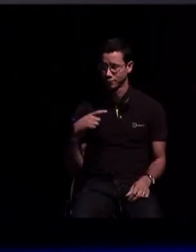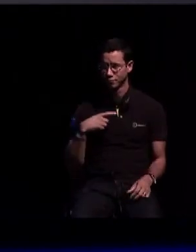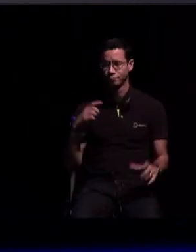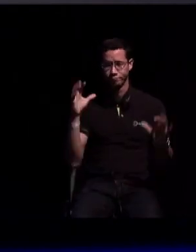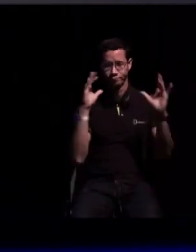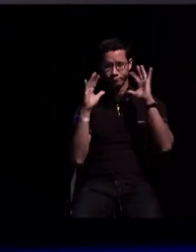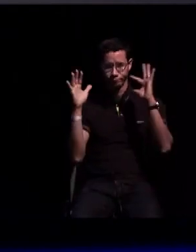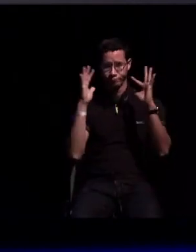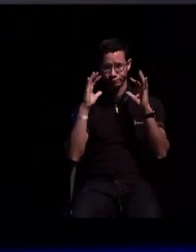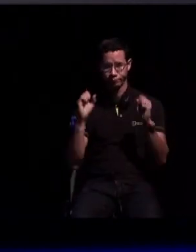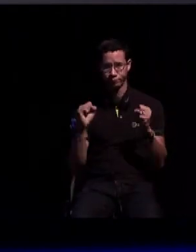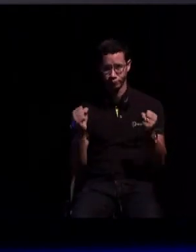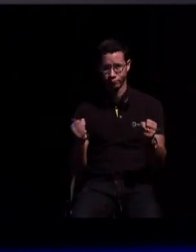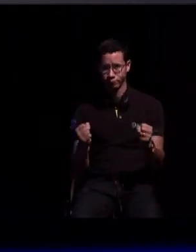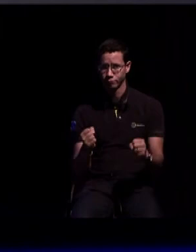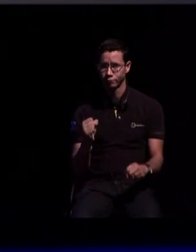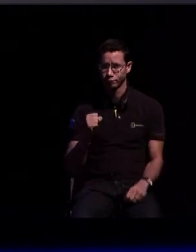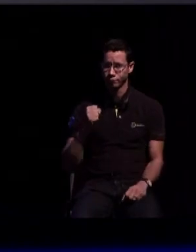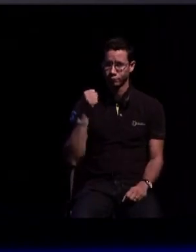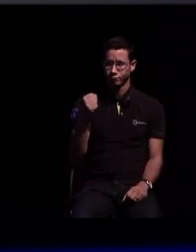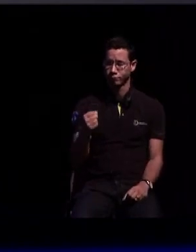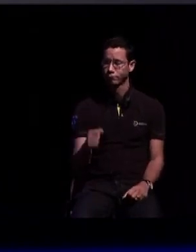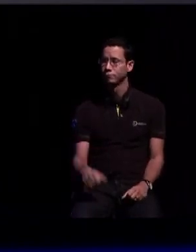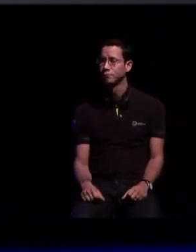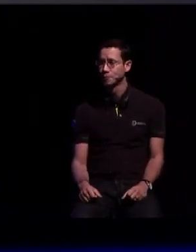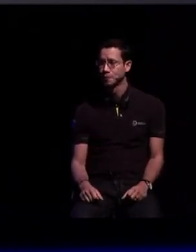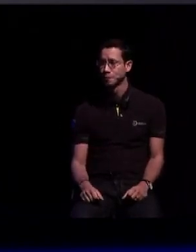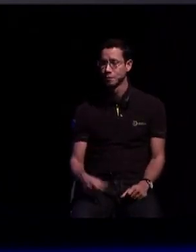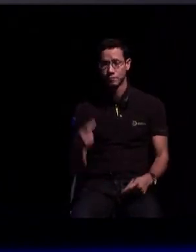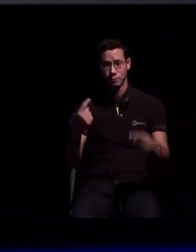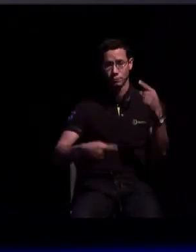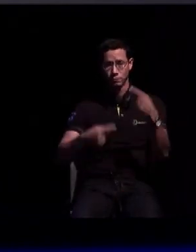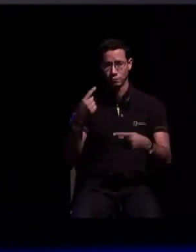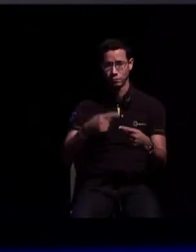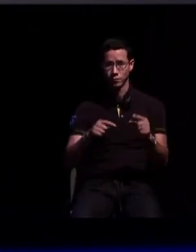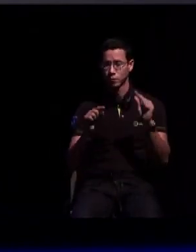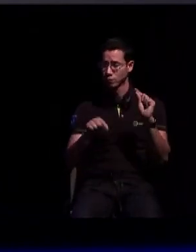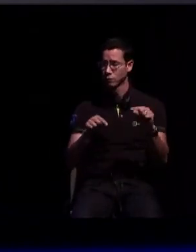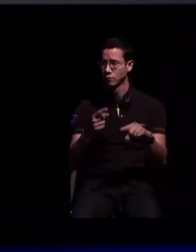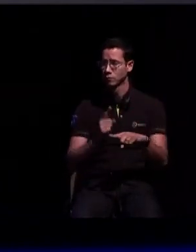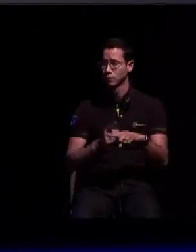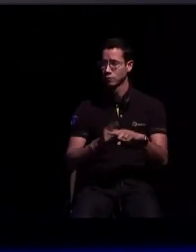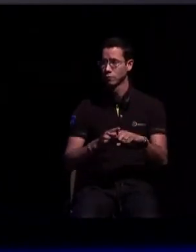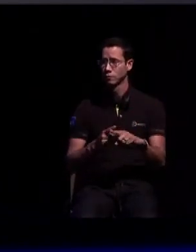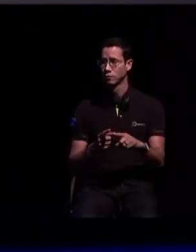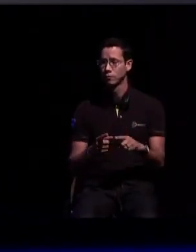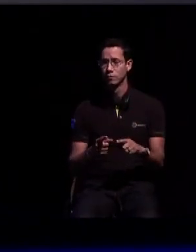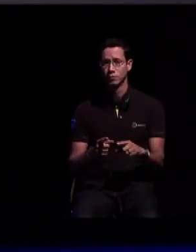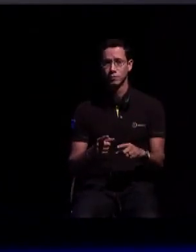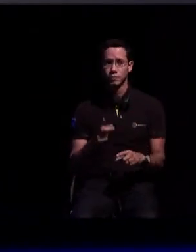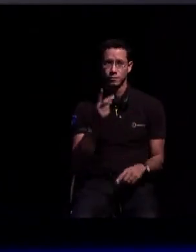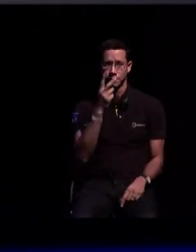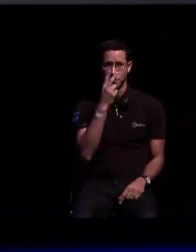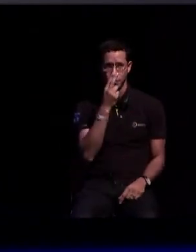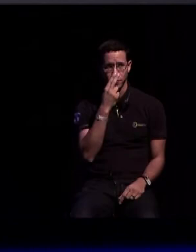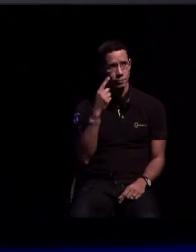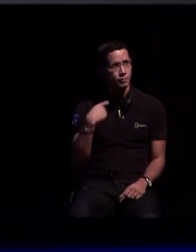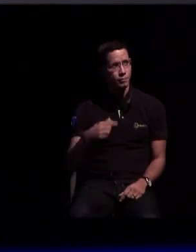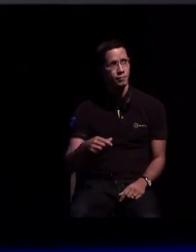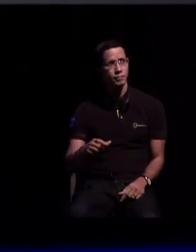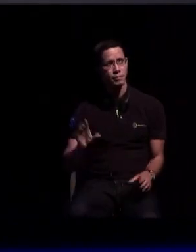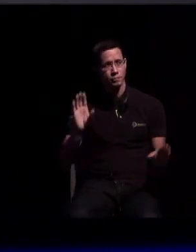a gente tem que se pôr, né? Ora, para mim, a política foi estigmatizada porque ela teve que se tornar o bode expiatório,